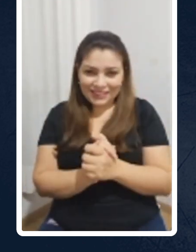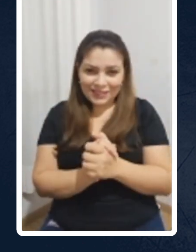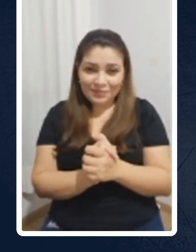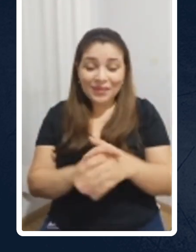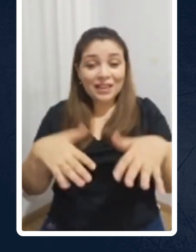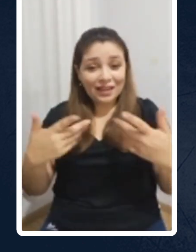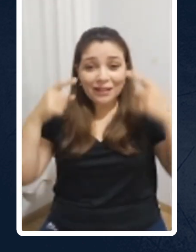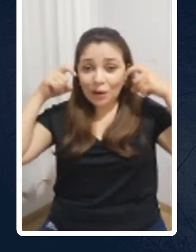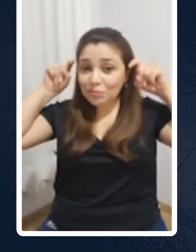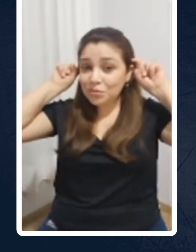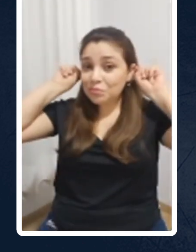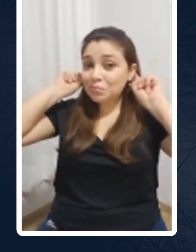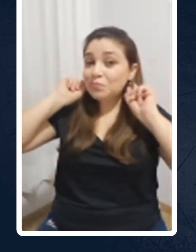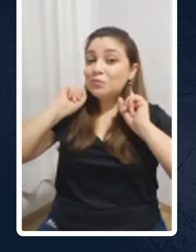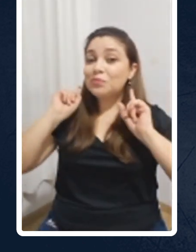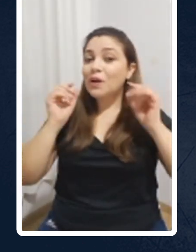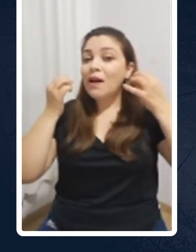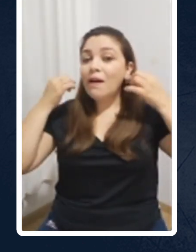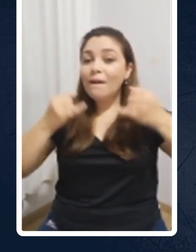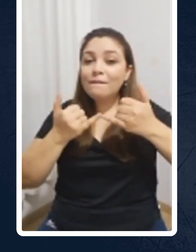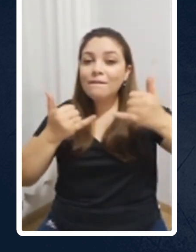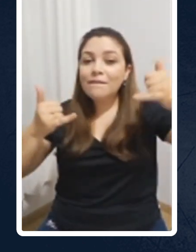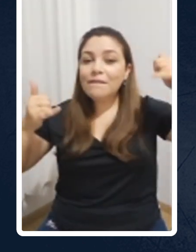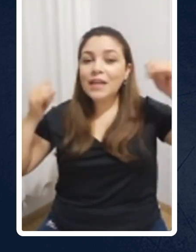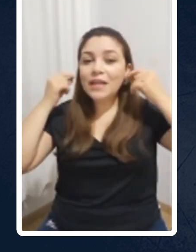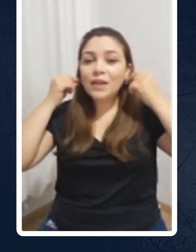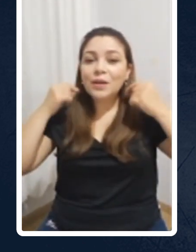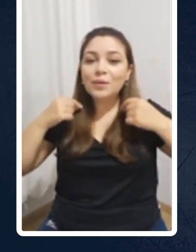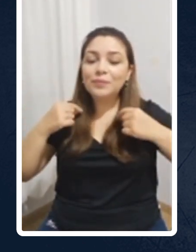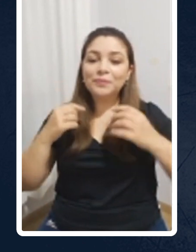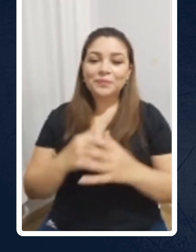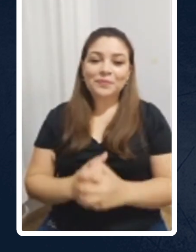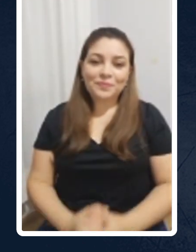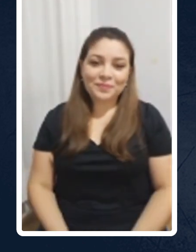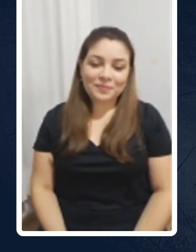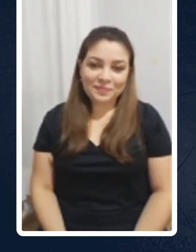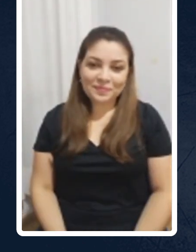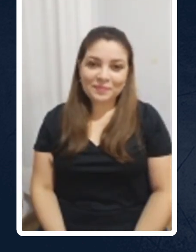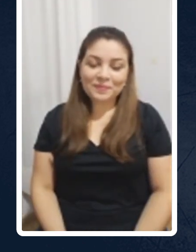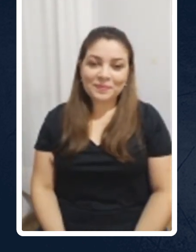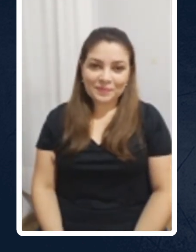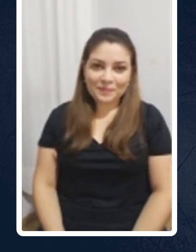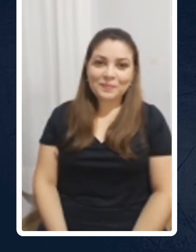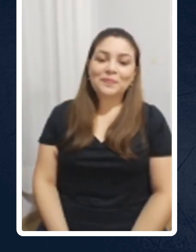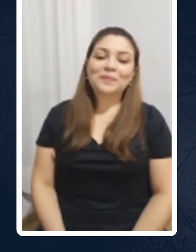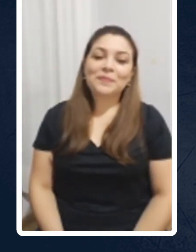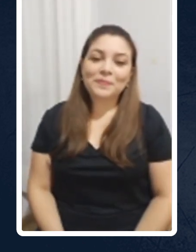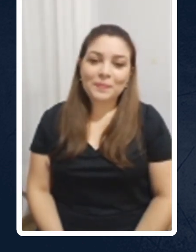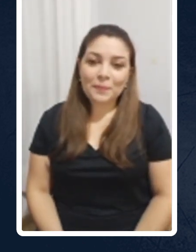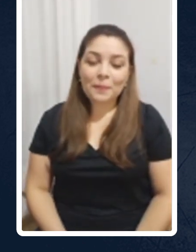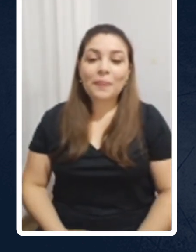aparelhos, fios, e, perdão, aqui não estava, aqui estava. Os fios que vinham até aqui. E